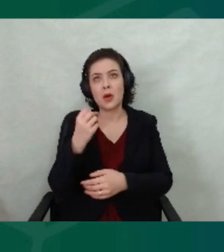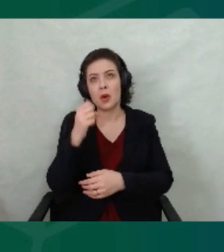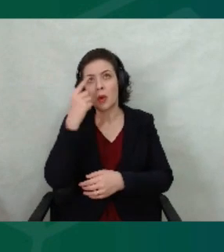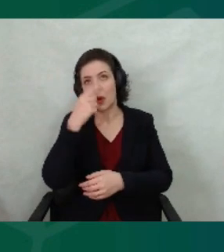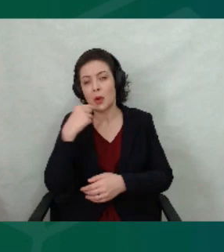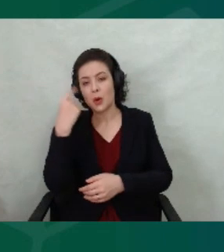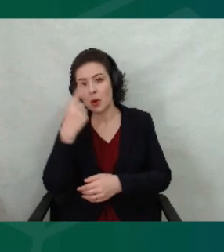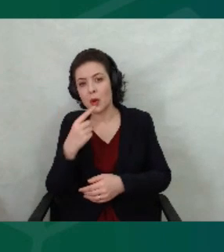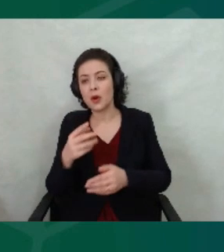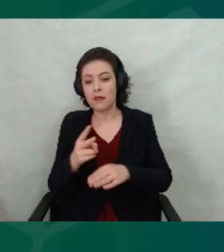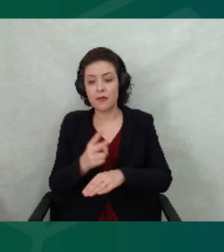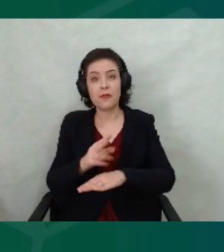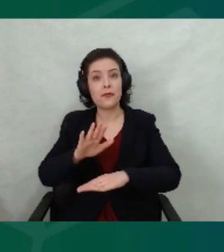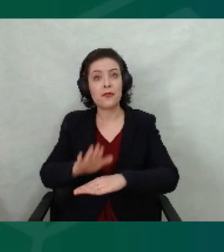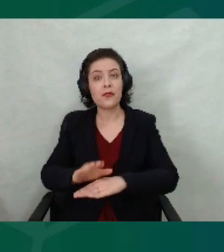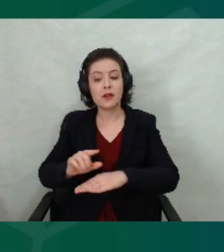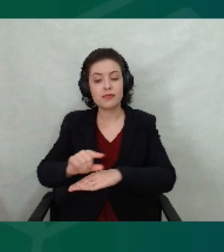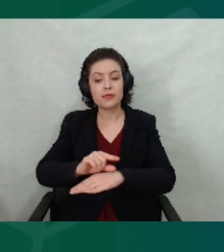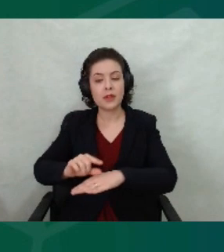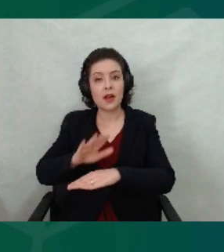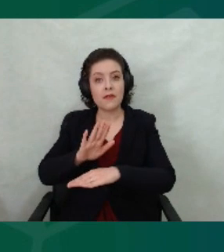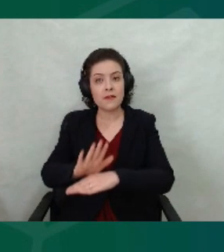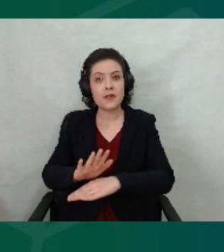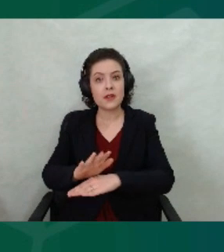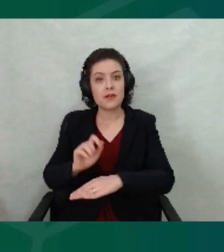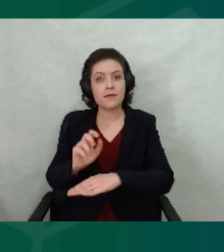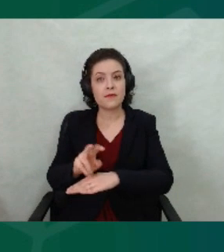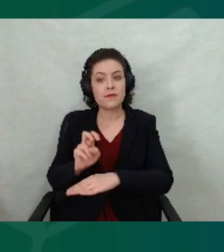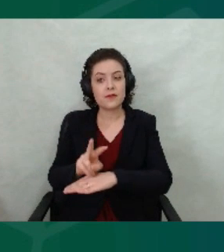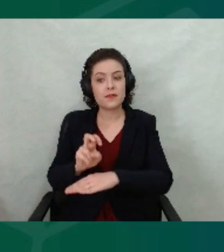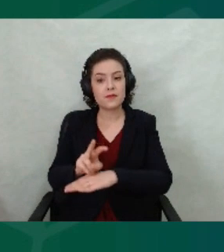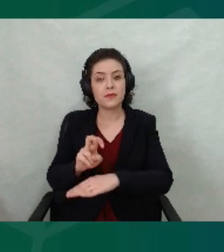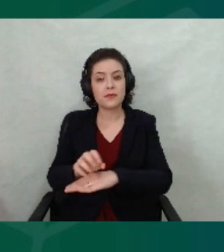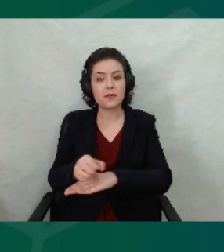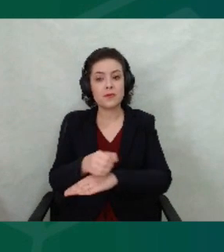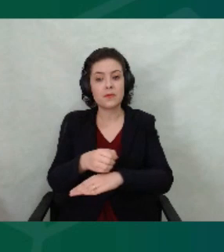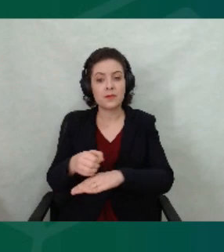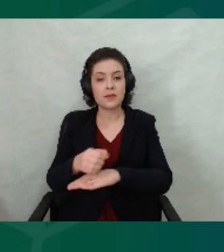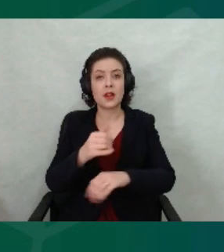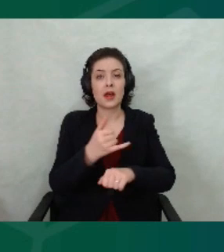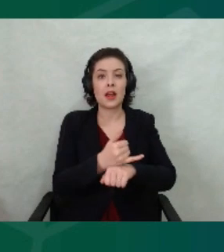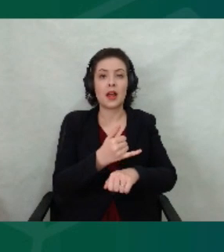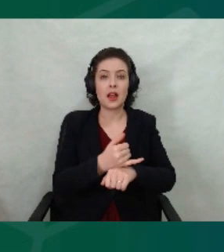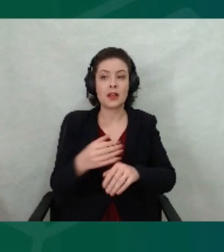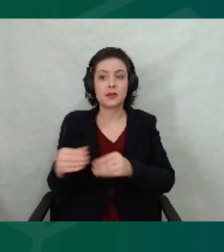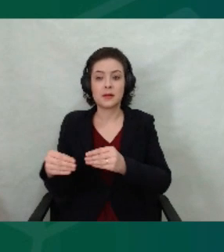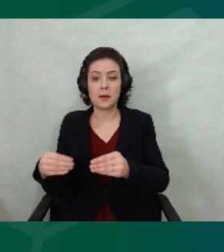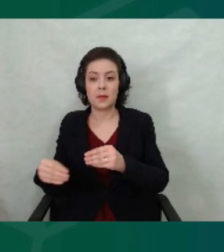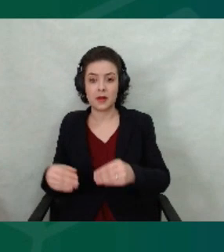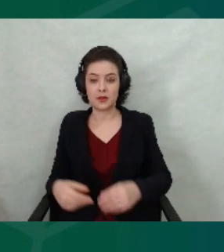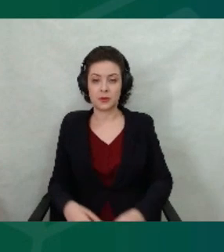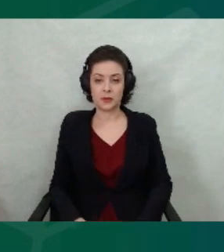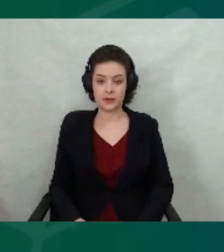teve um tempo maior de permanência no aço inoxidável e no plástico. Pode passar para o próximo, por